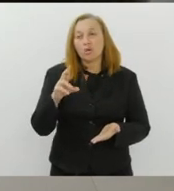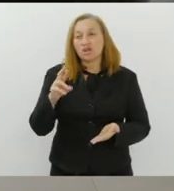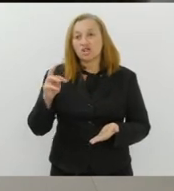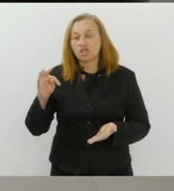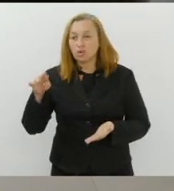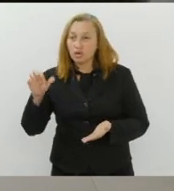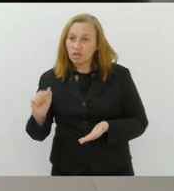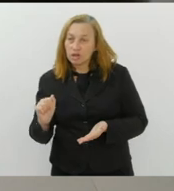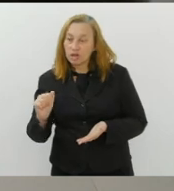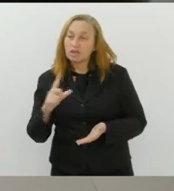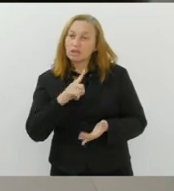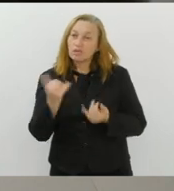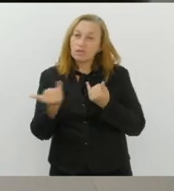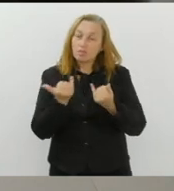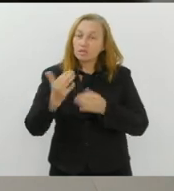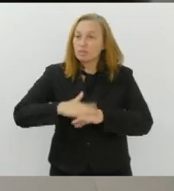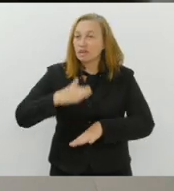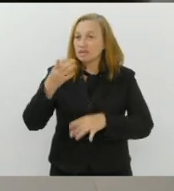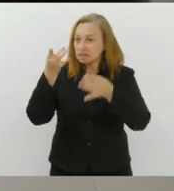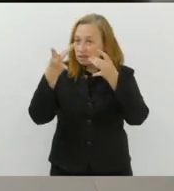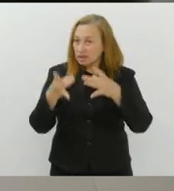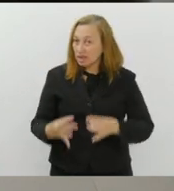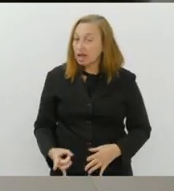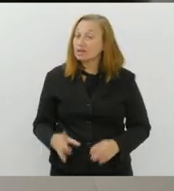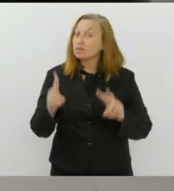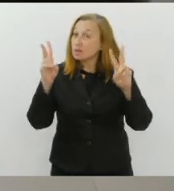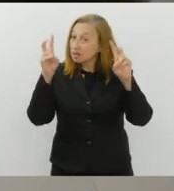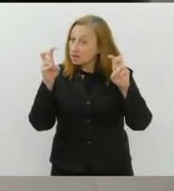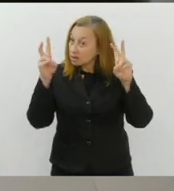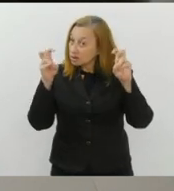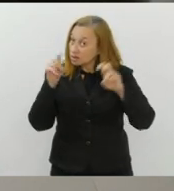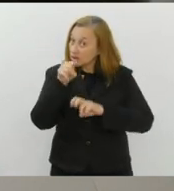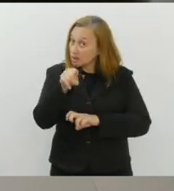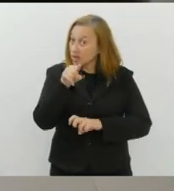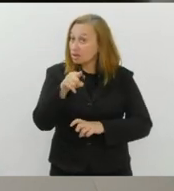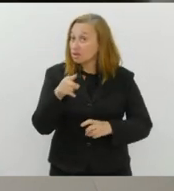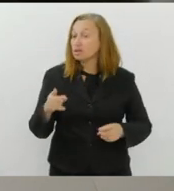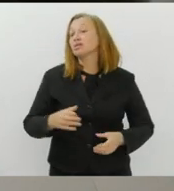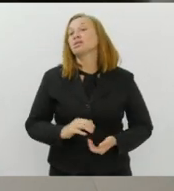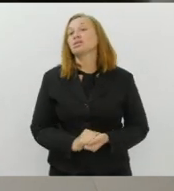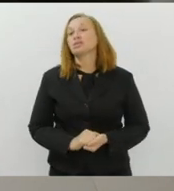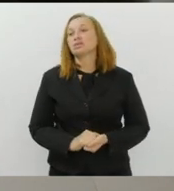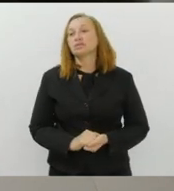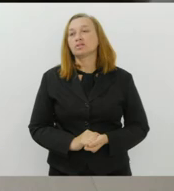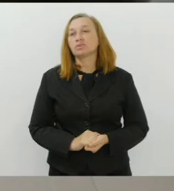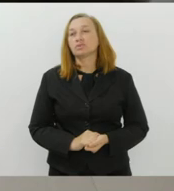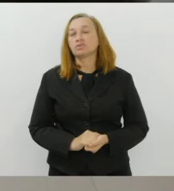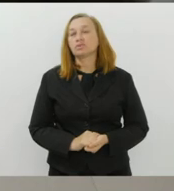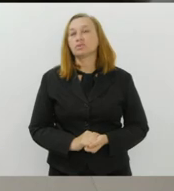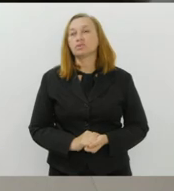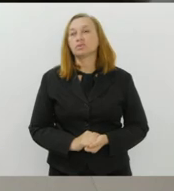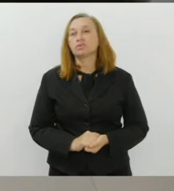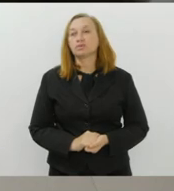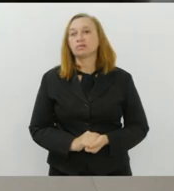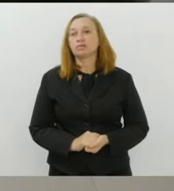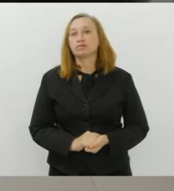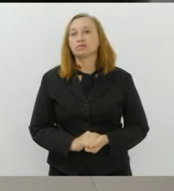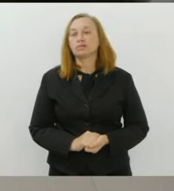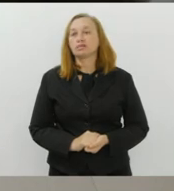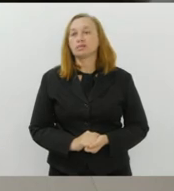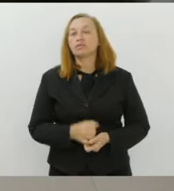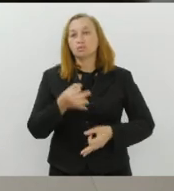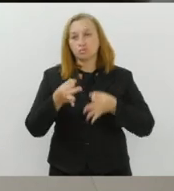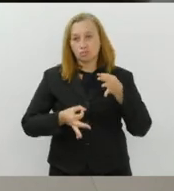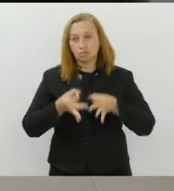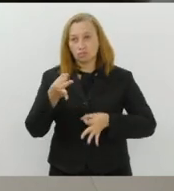para ter uma informação mais concreta desse rito, né, de da parte de, da